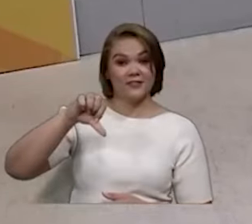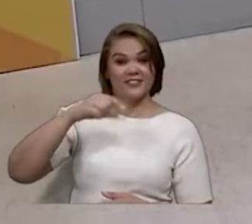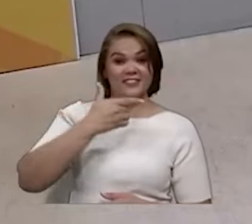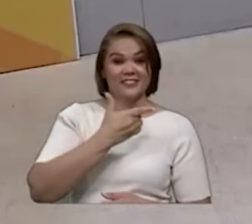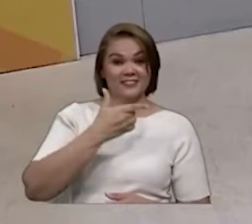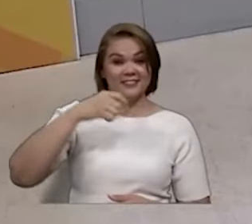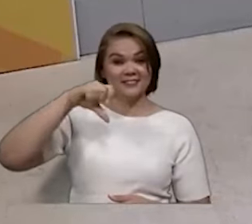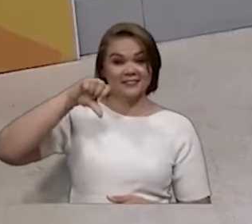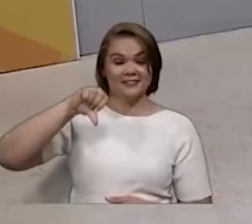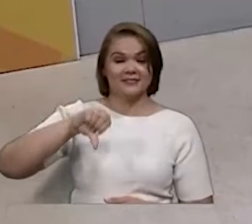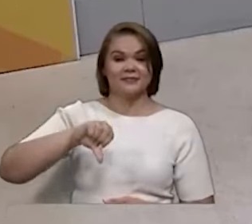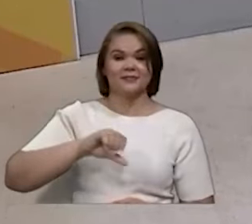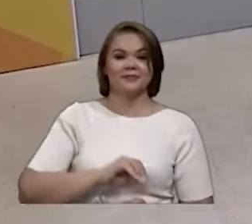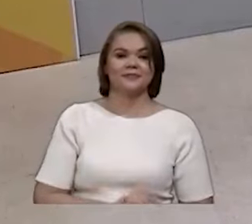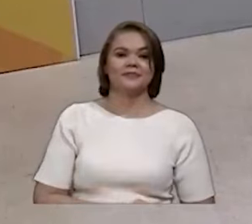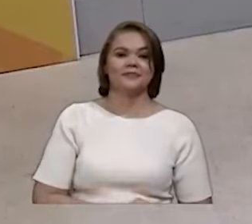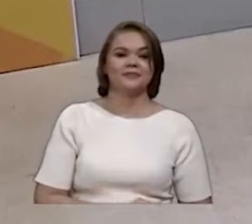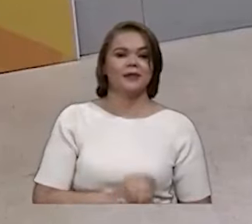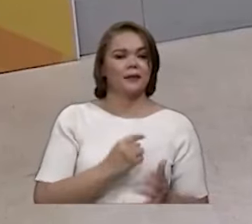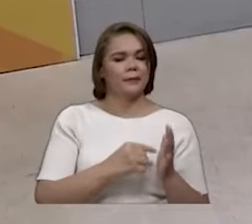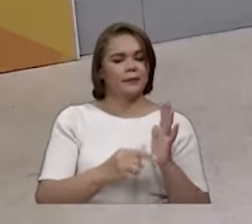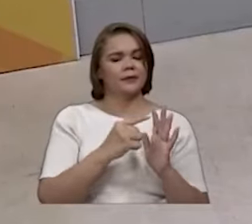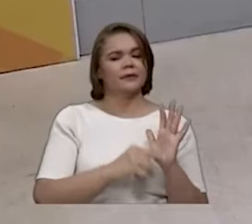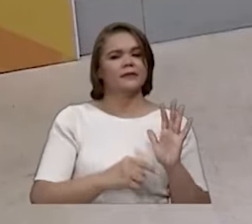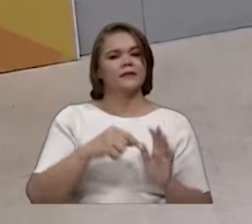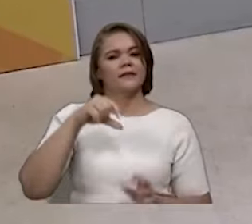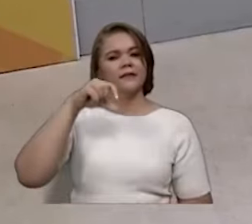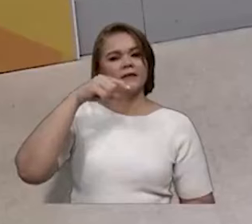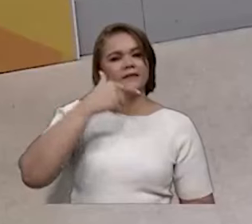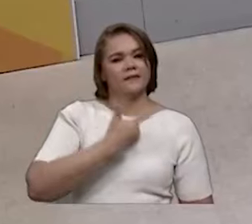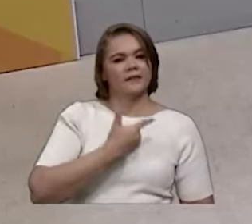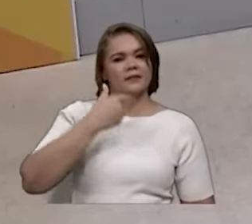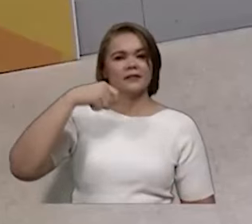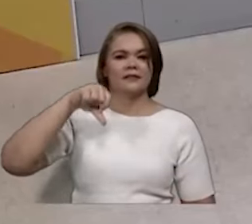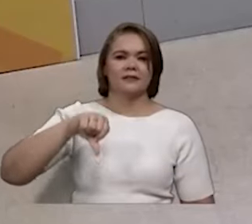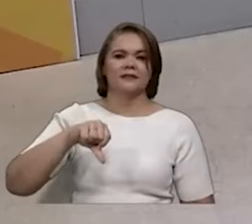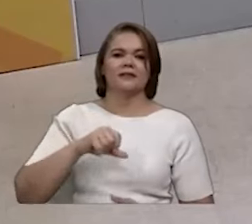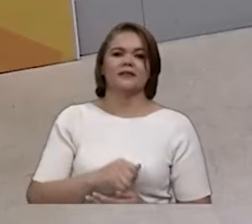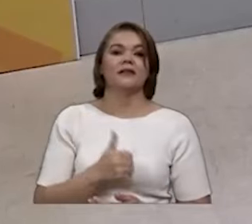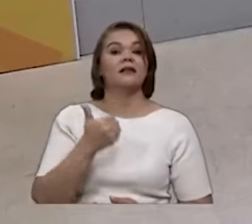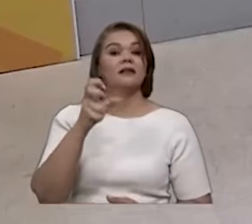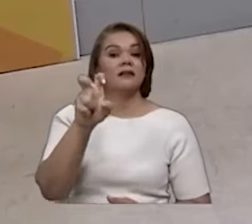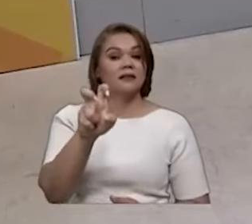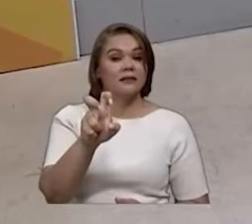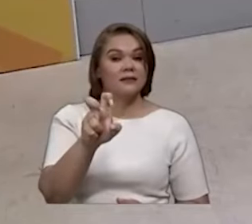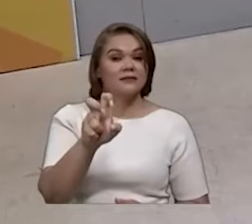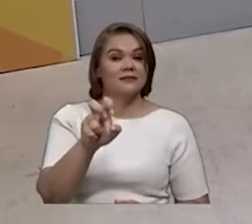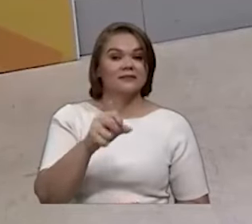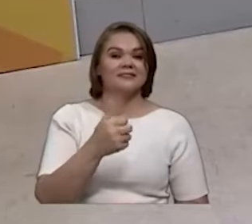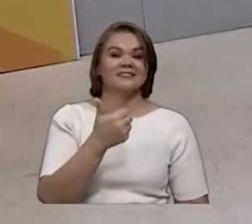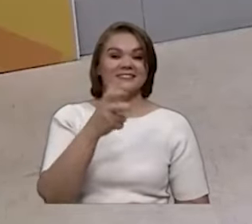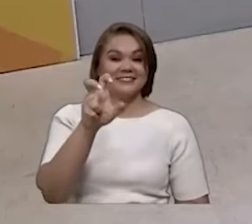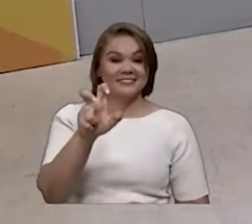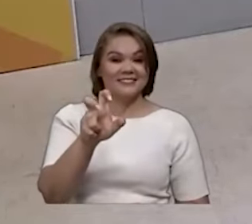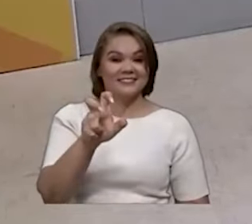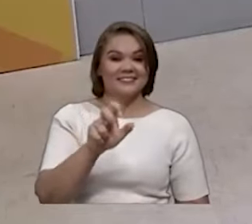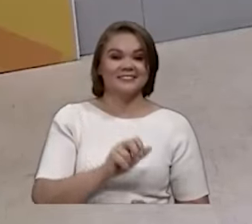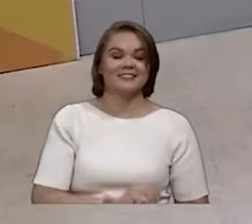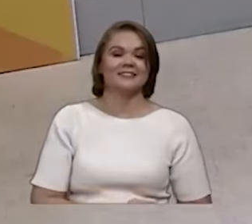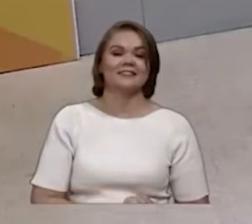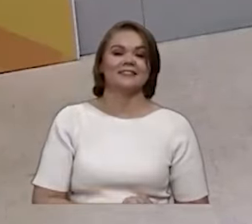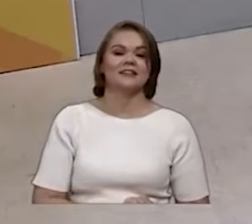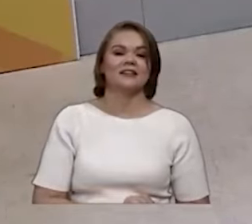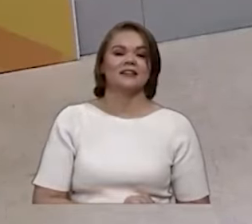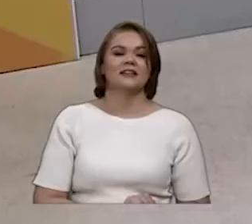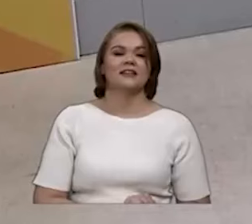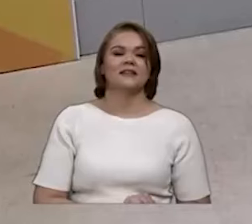isso, 29. Marque 29. E o 15, gente? Saiu 15, vai lá